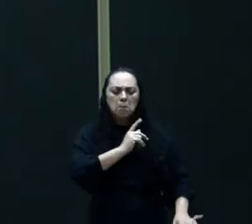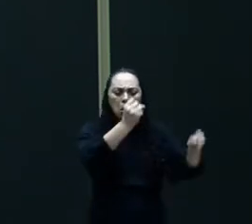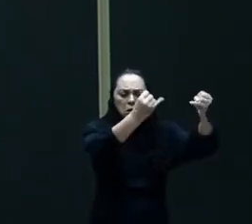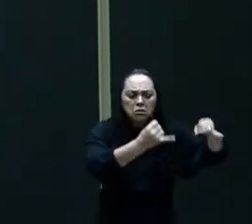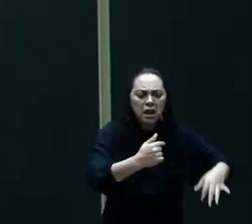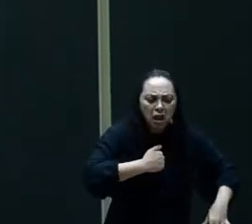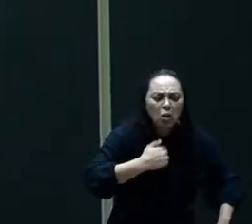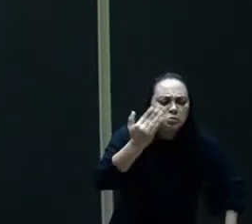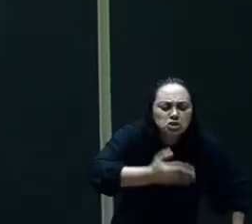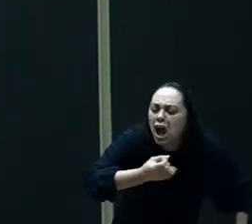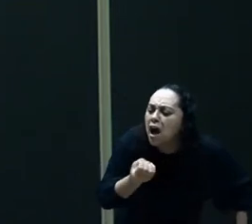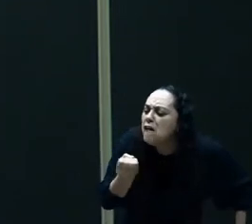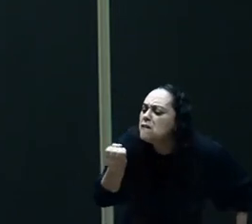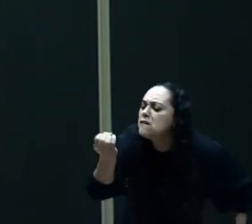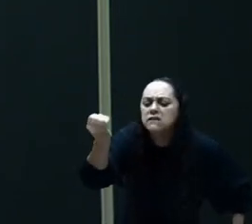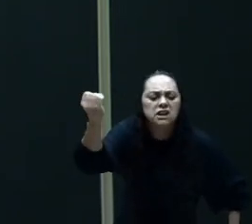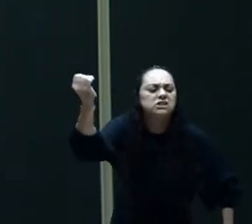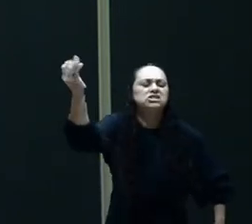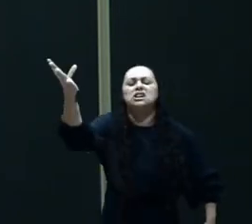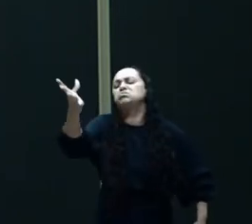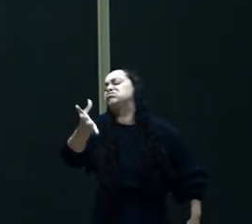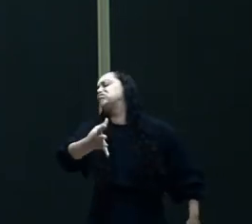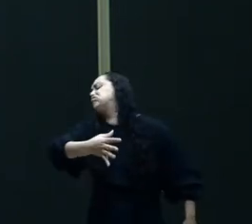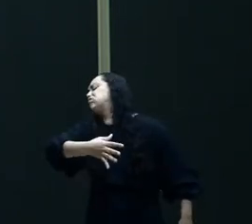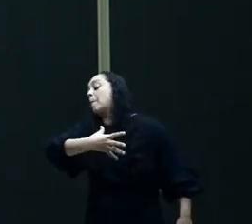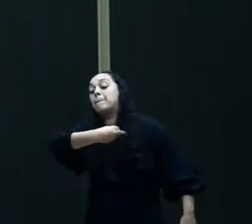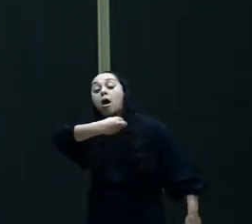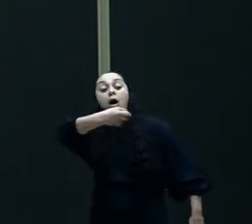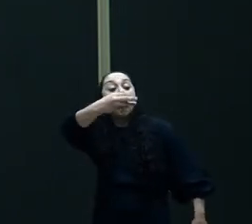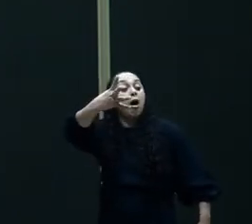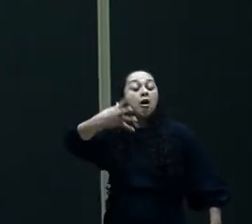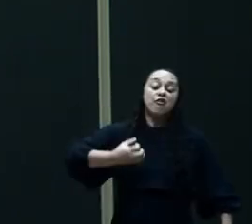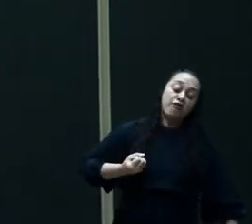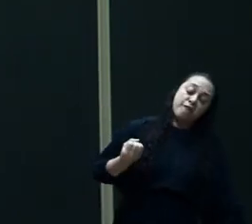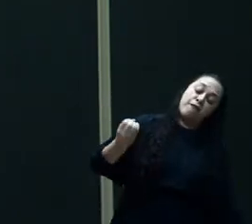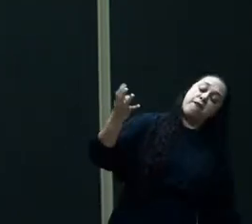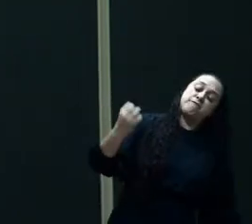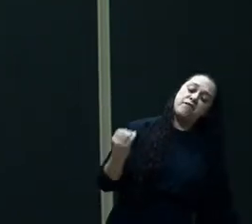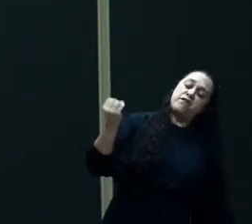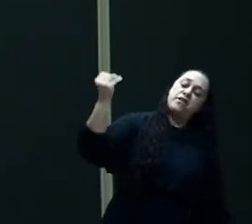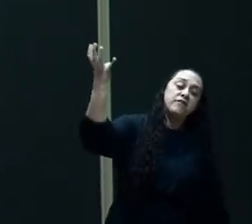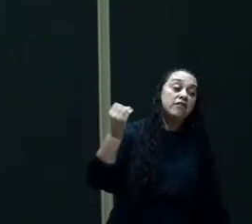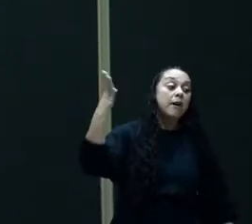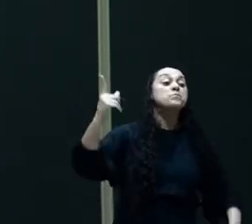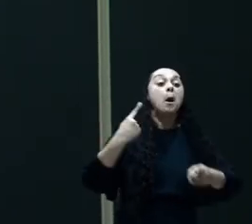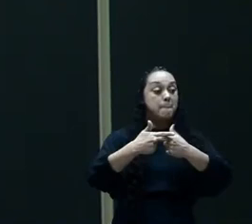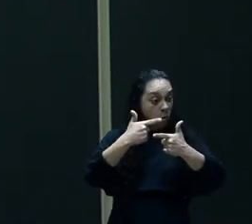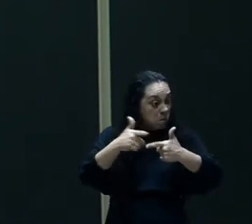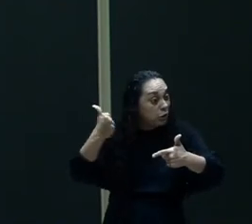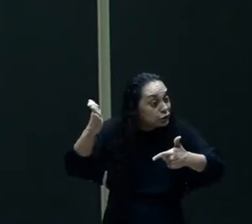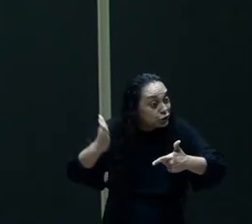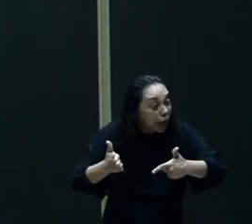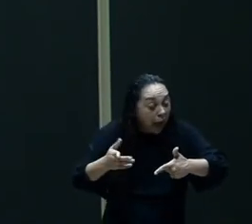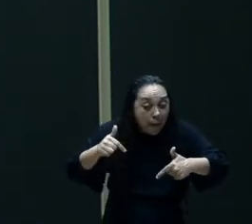a eles eu já fiz muitas viagens de navio já tive muitos problemas mas que nem